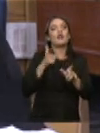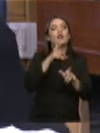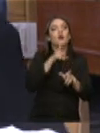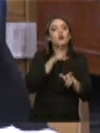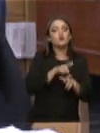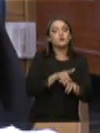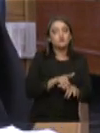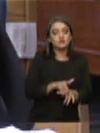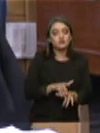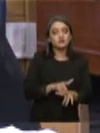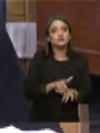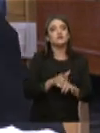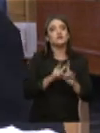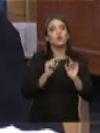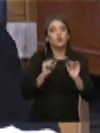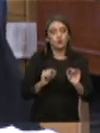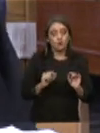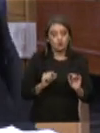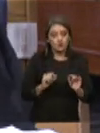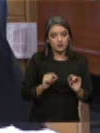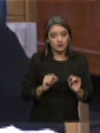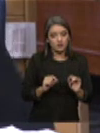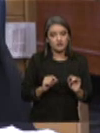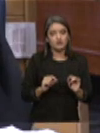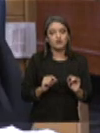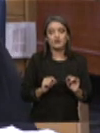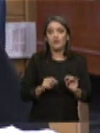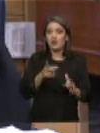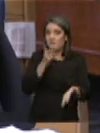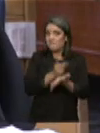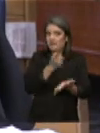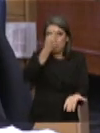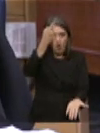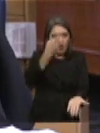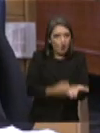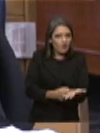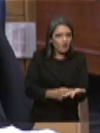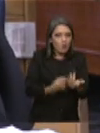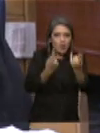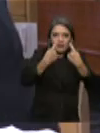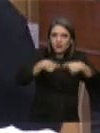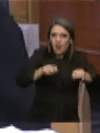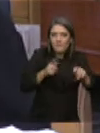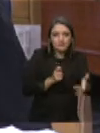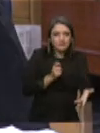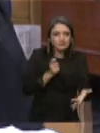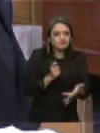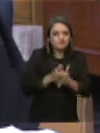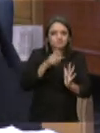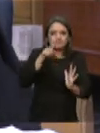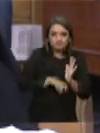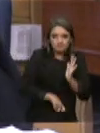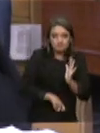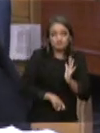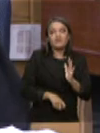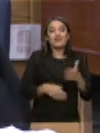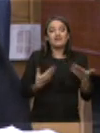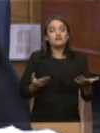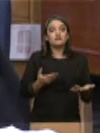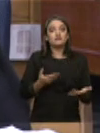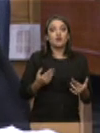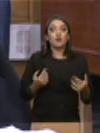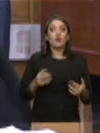efeito ativo, suspensivo, confirmado pela decisão do TRF. E é contra essa